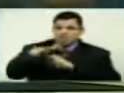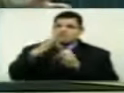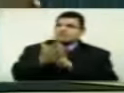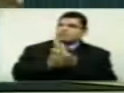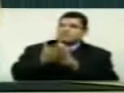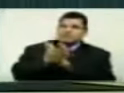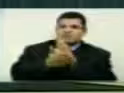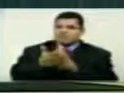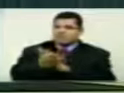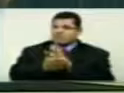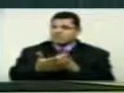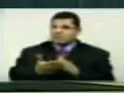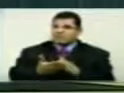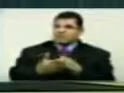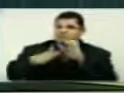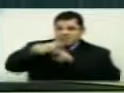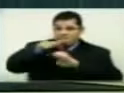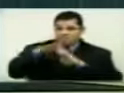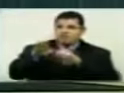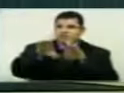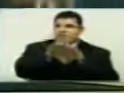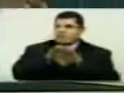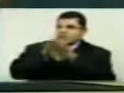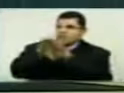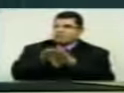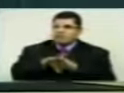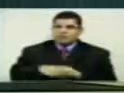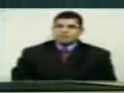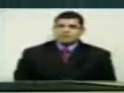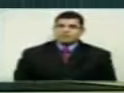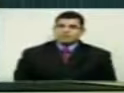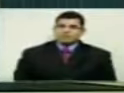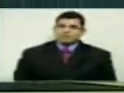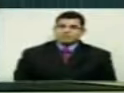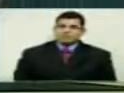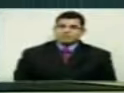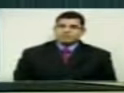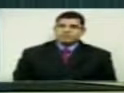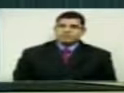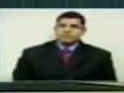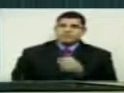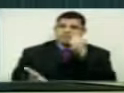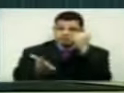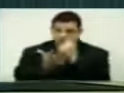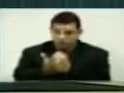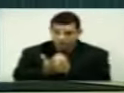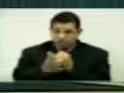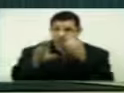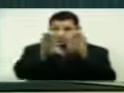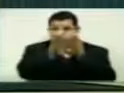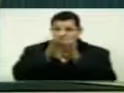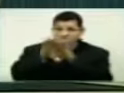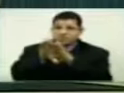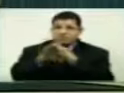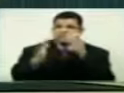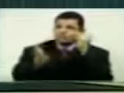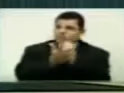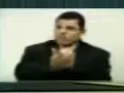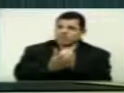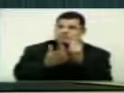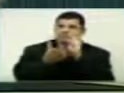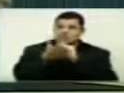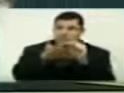nova nenhuma. A empresa é a mesma. O contrato é o mesmo